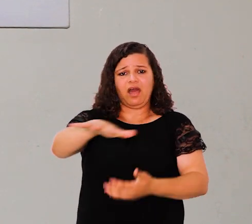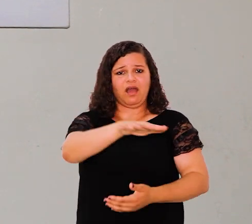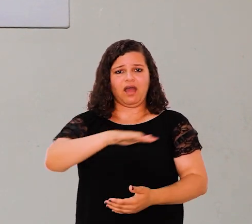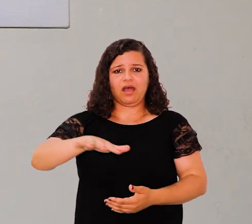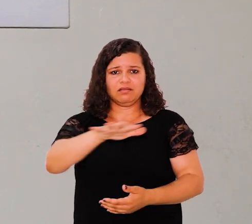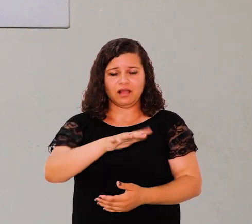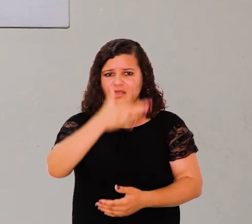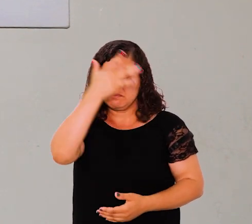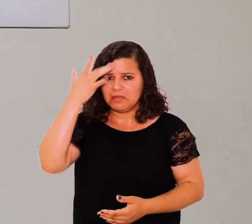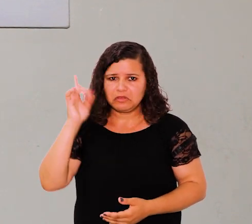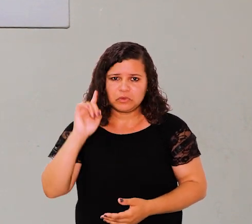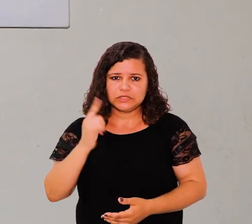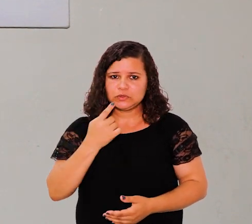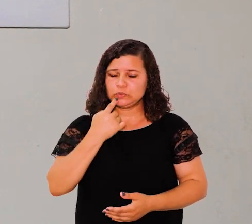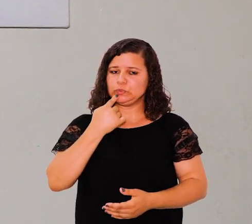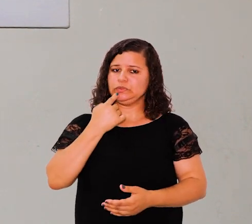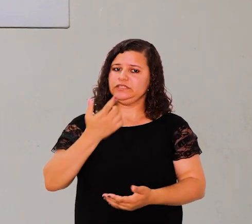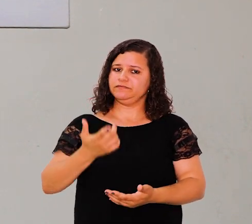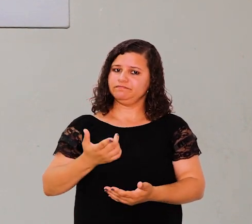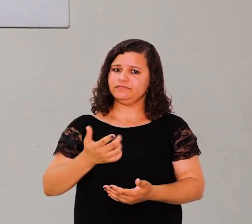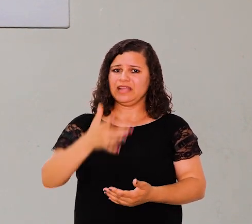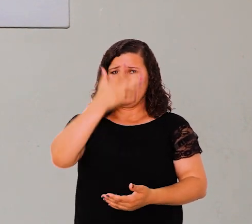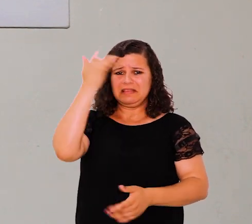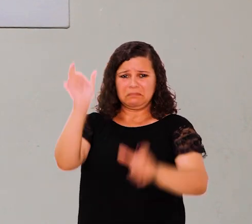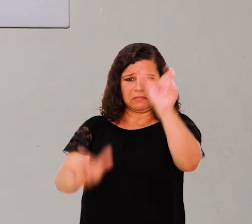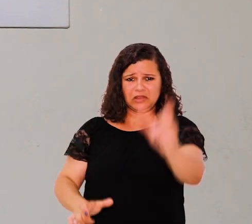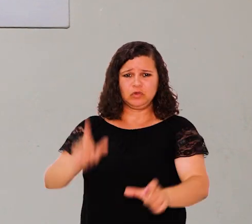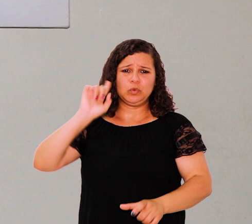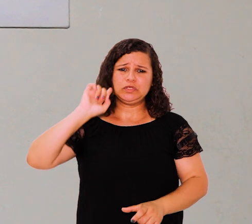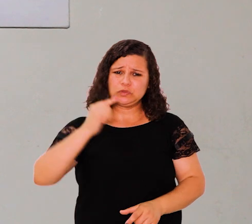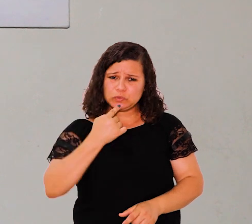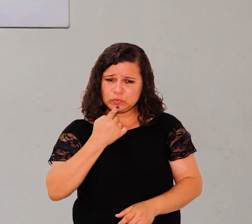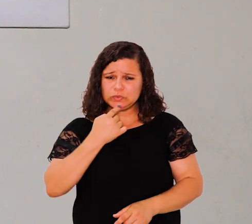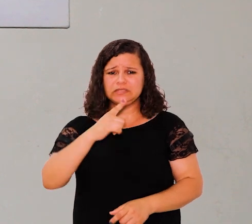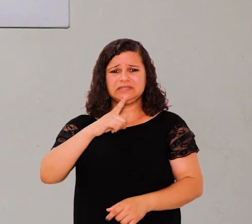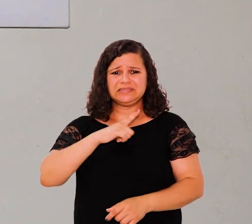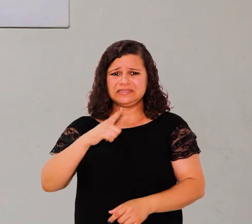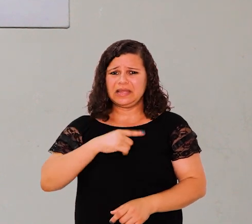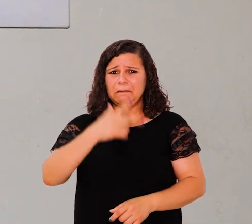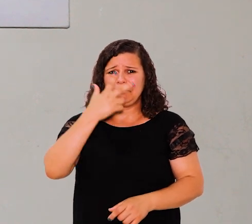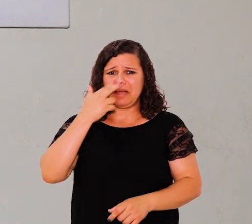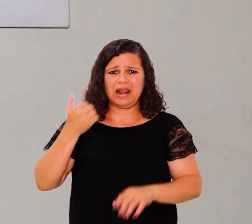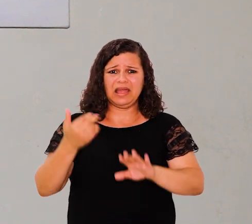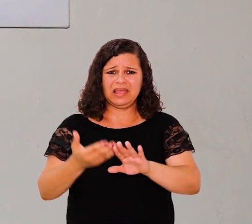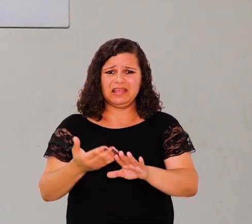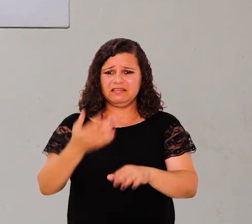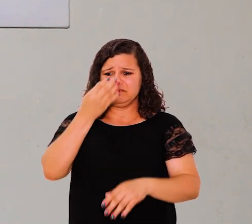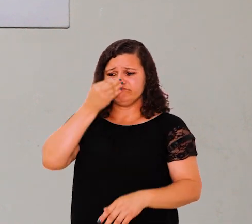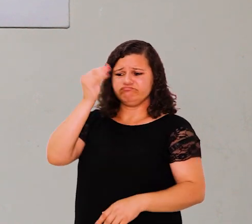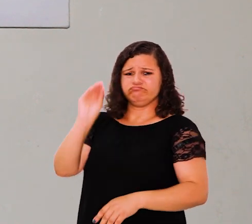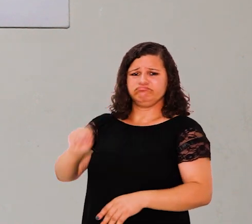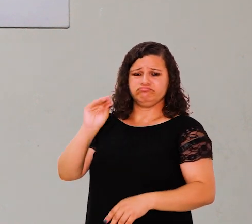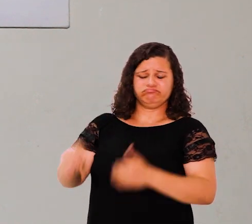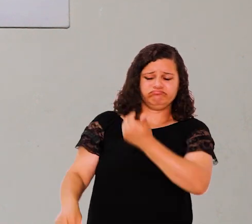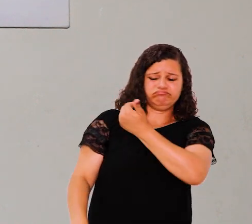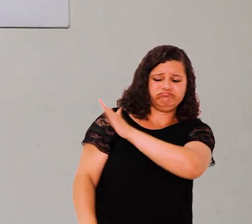diversas áreas às pessoas surdas. Essas pessoas surdas, elas estão totalmente sendo negligenciadas